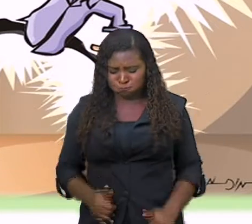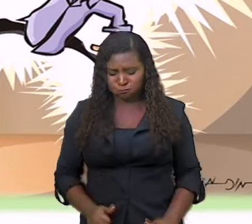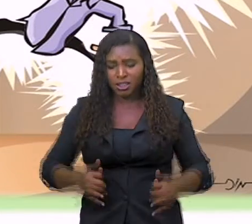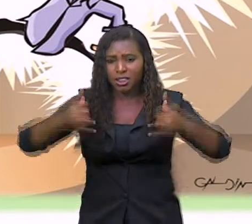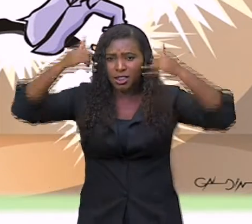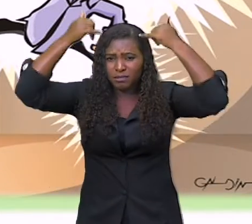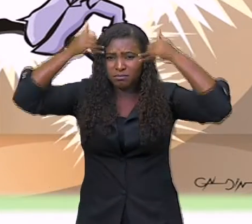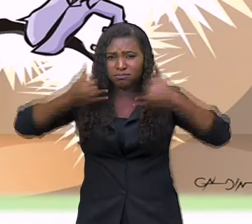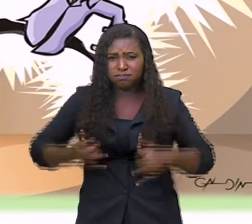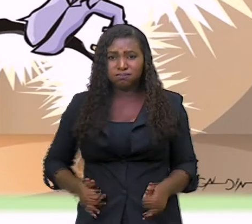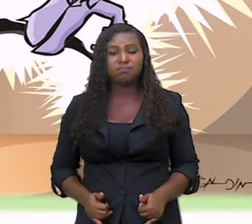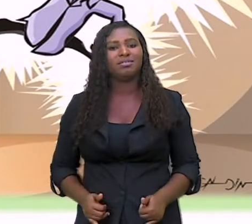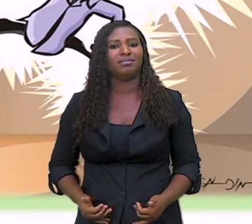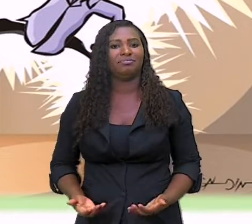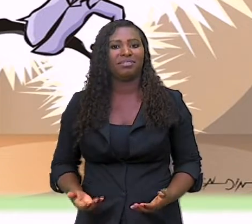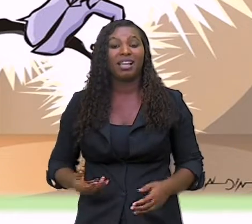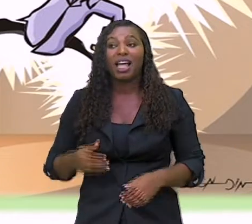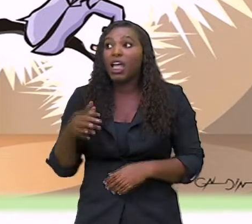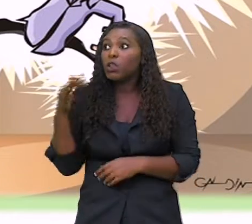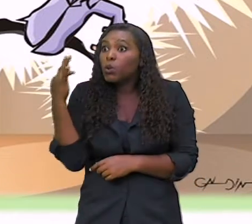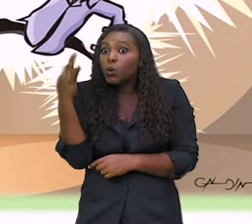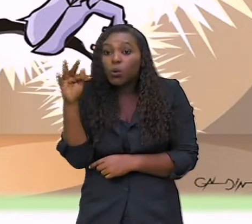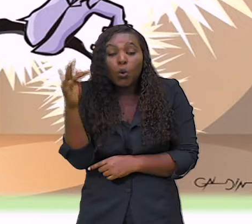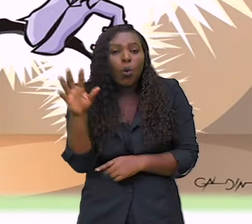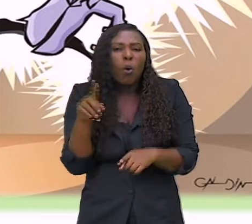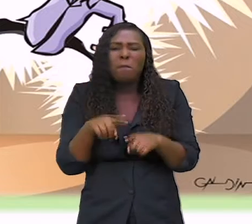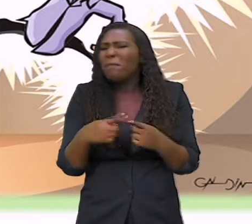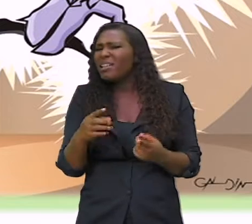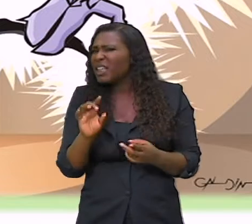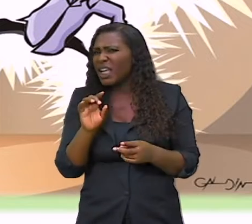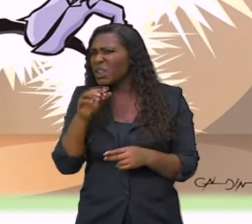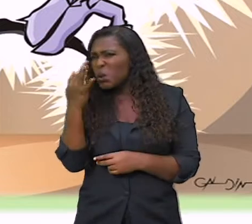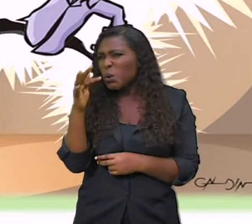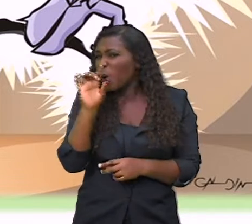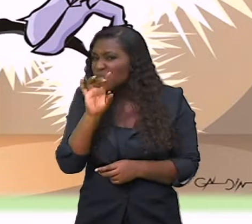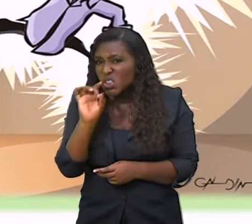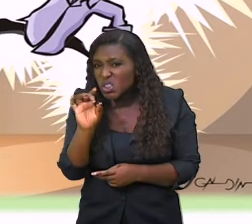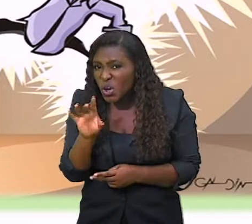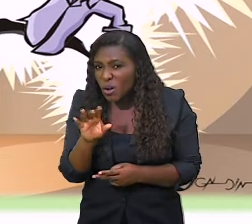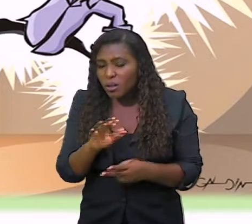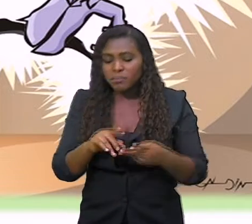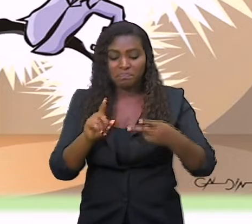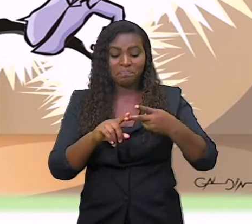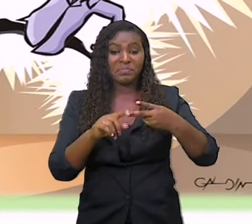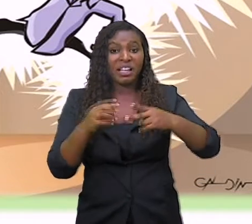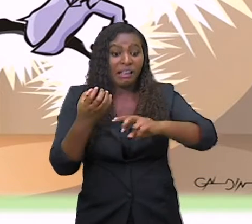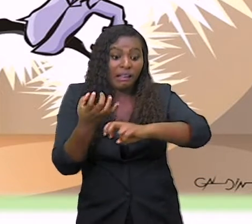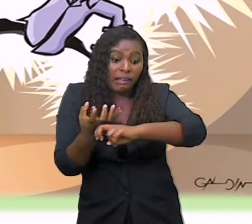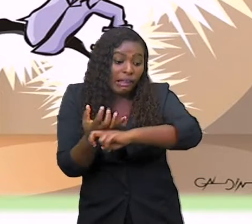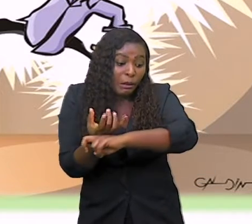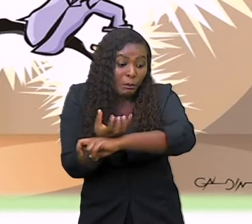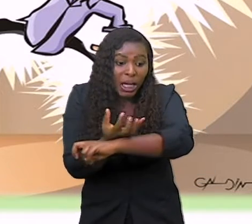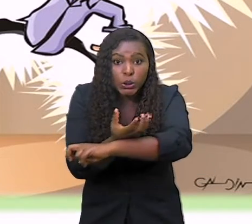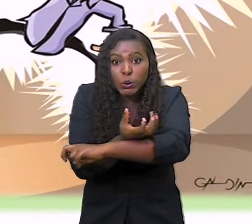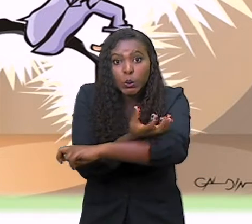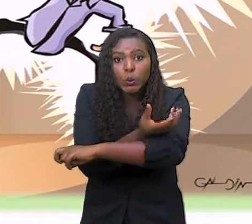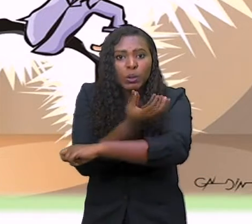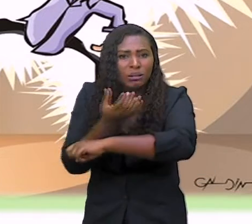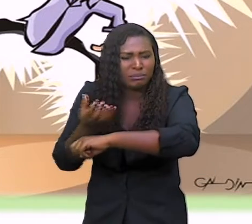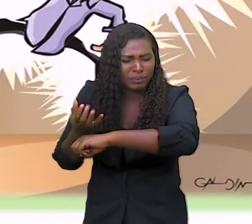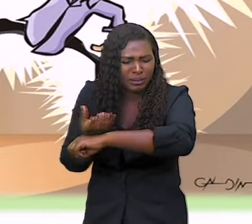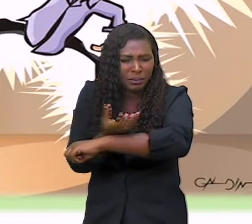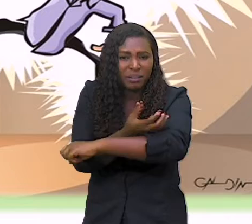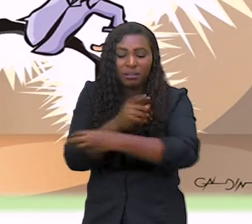de dor, mas não são só dor. Nós temos também a possibilidade de queimaduras, de